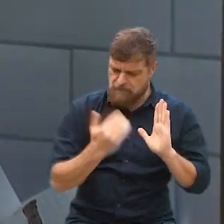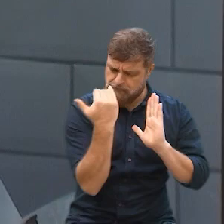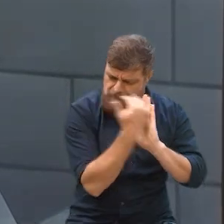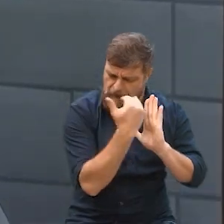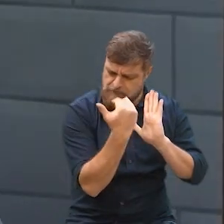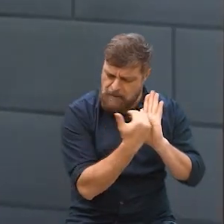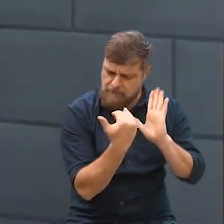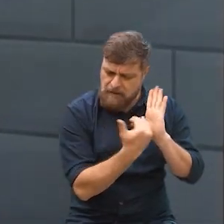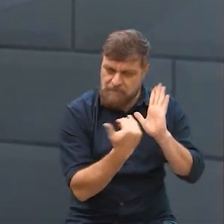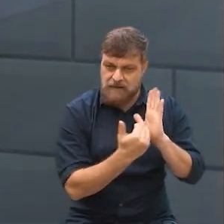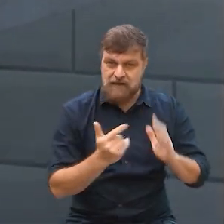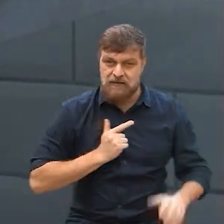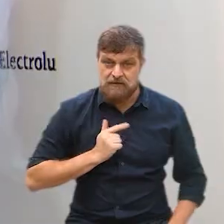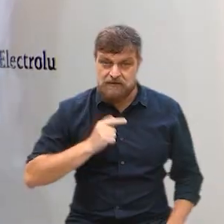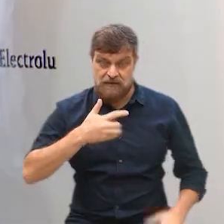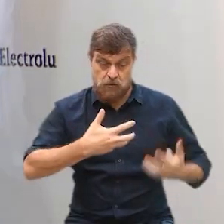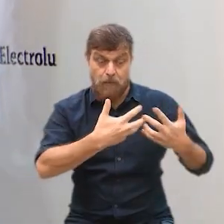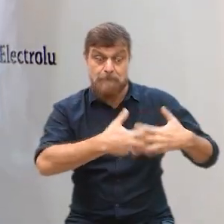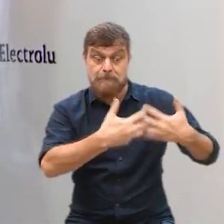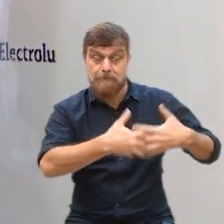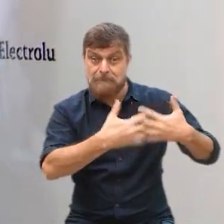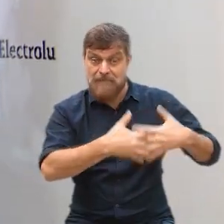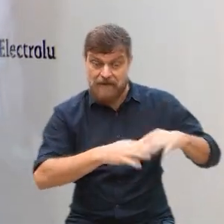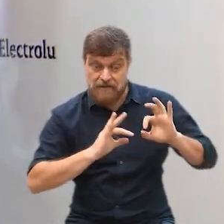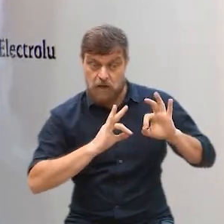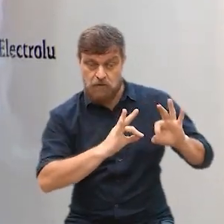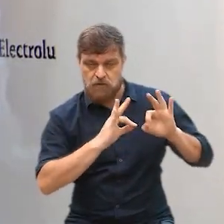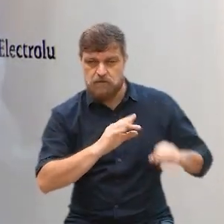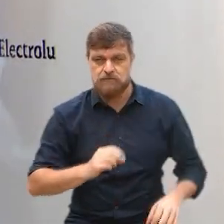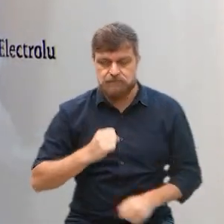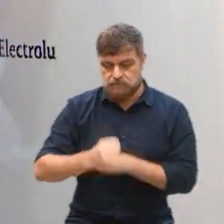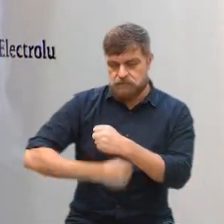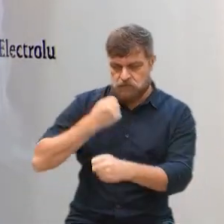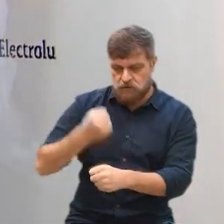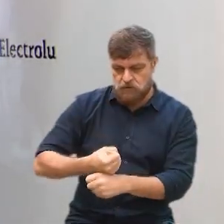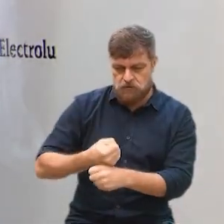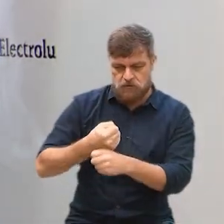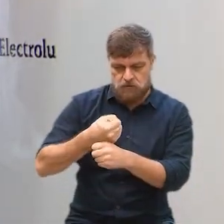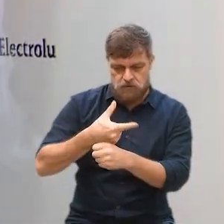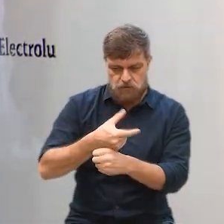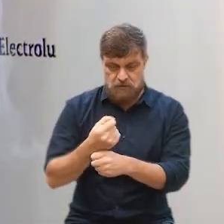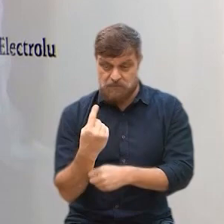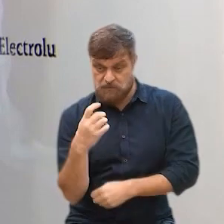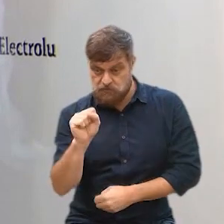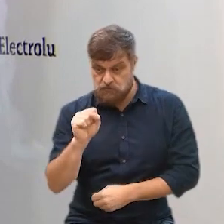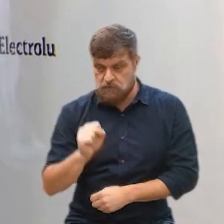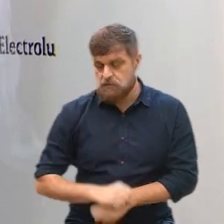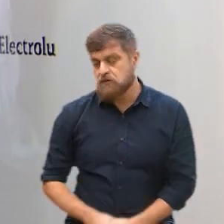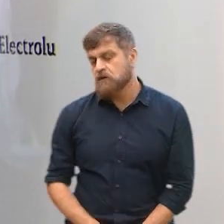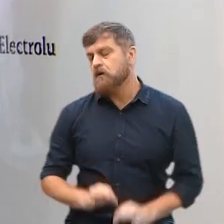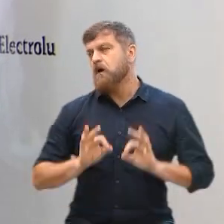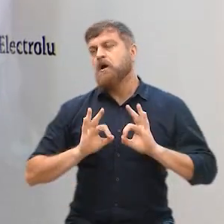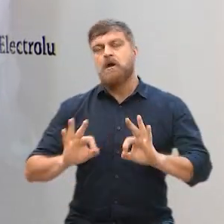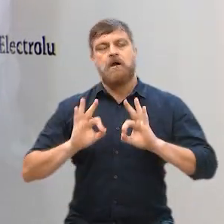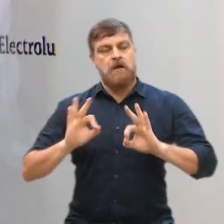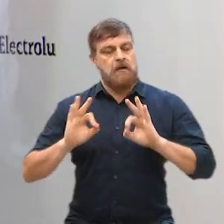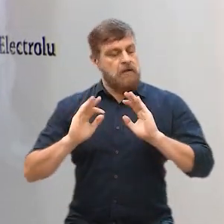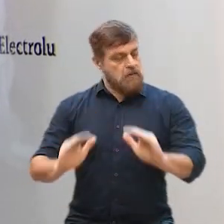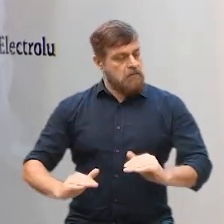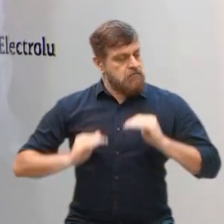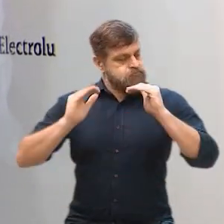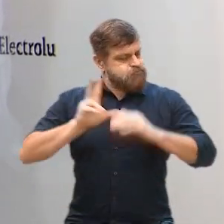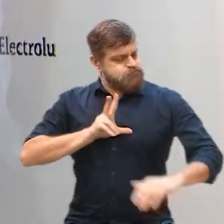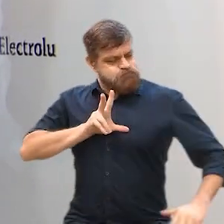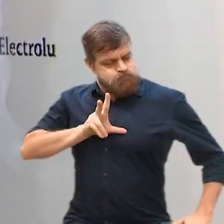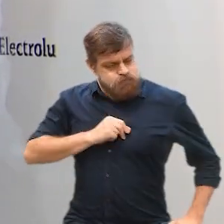com investimento no maquinário. E aí em 2018 foi esse ano que deu esse boom, sabe? Que eu consegui